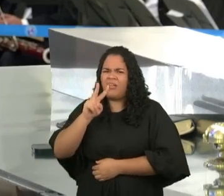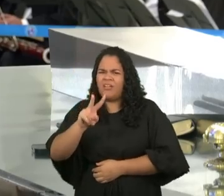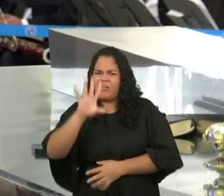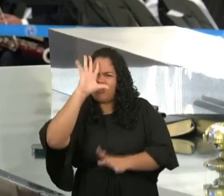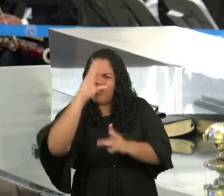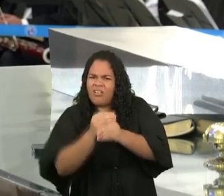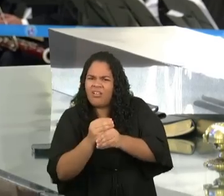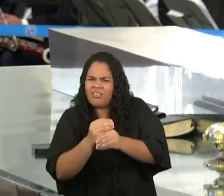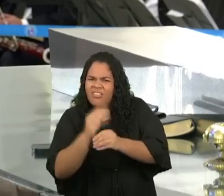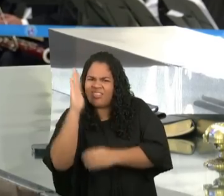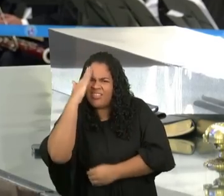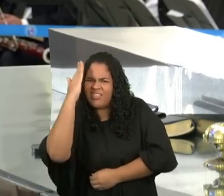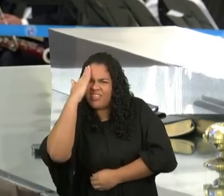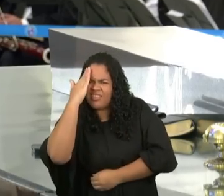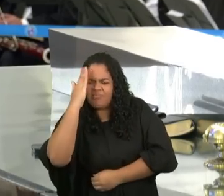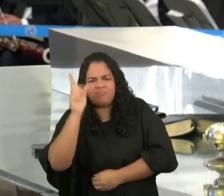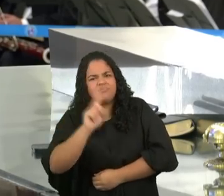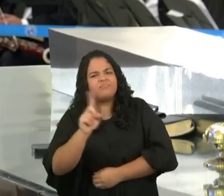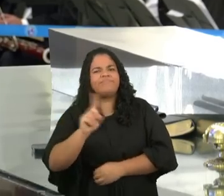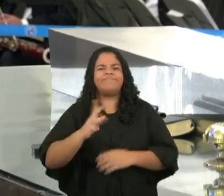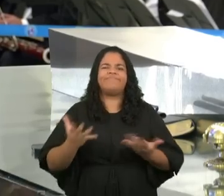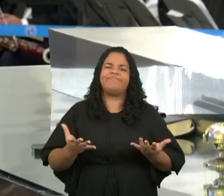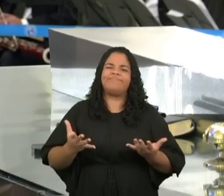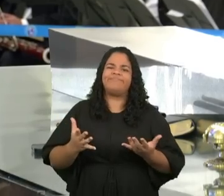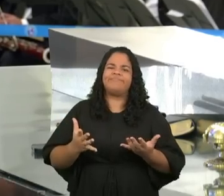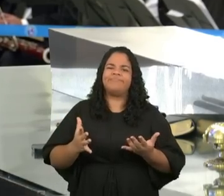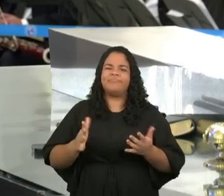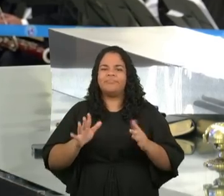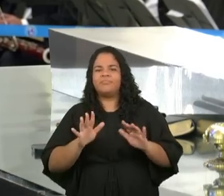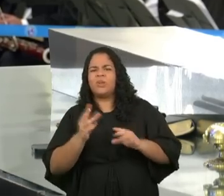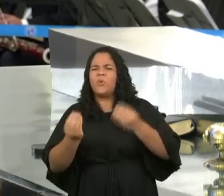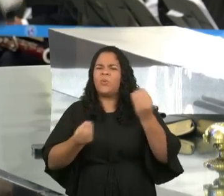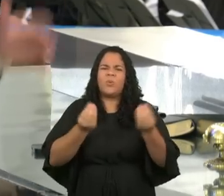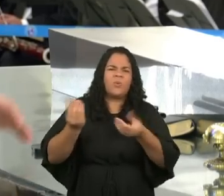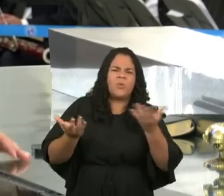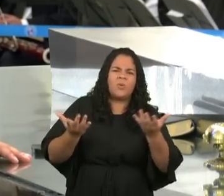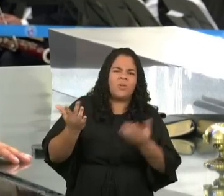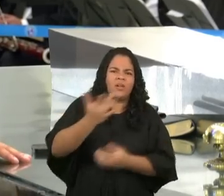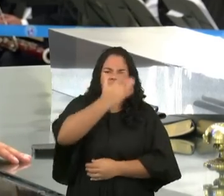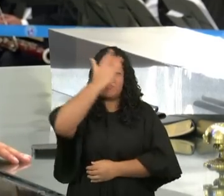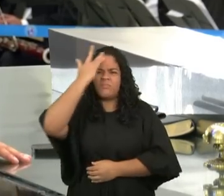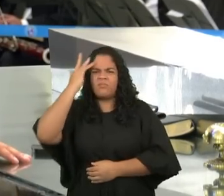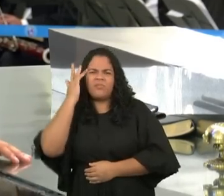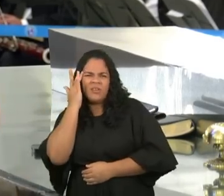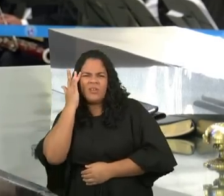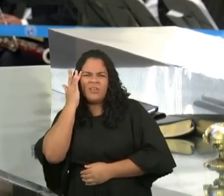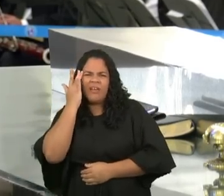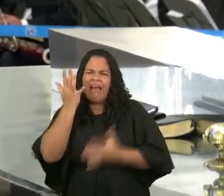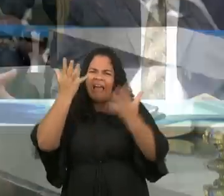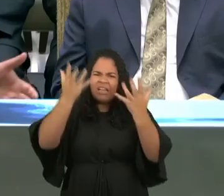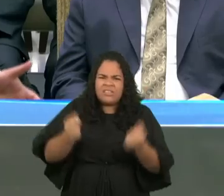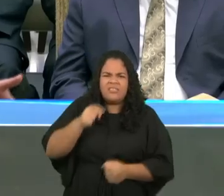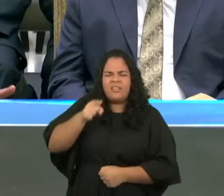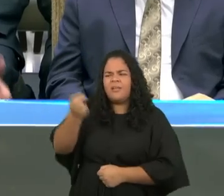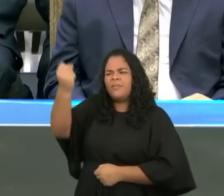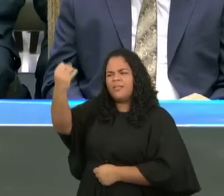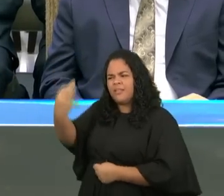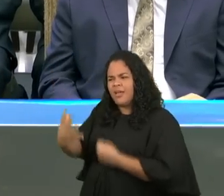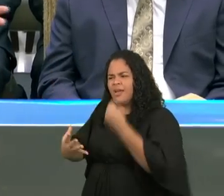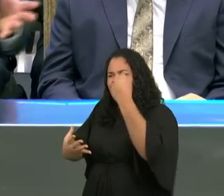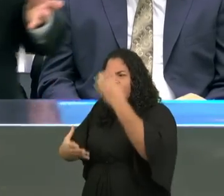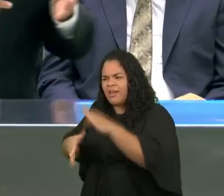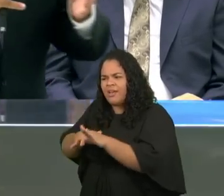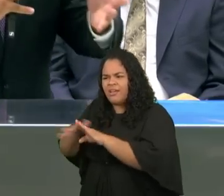não compreender, é não querer entender, é não querer explicação, é não querer que você